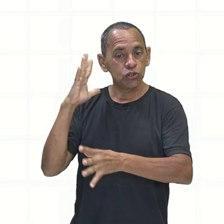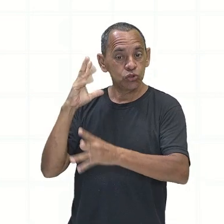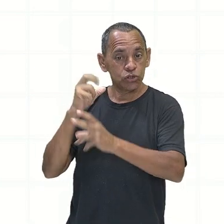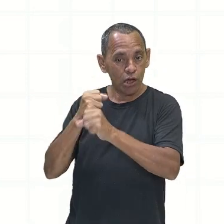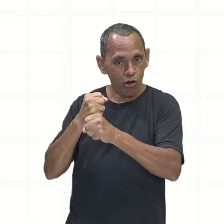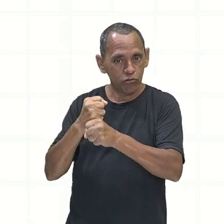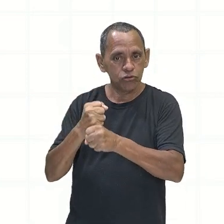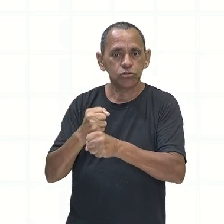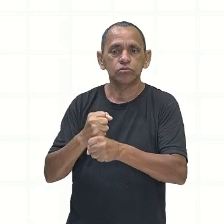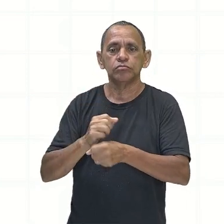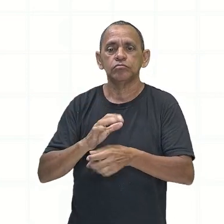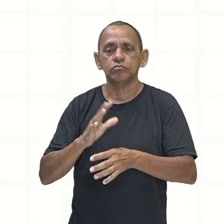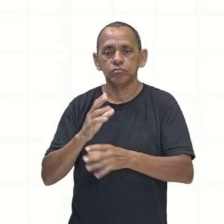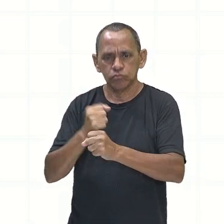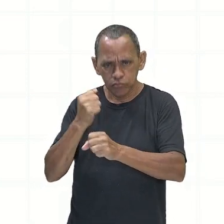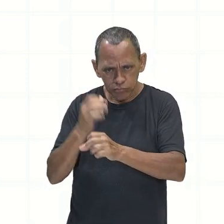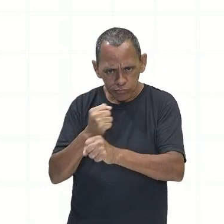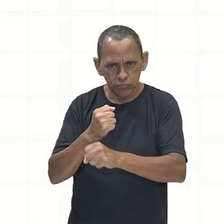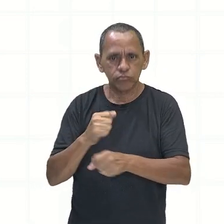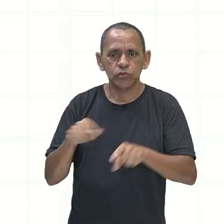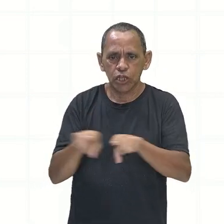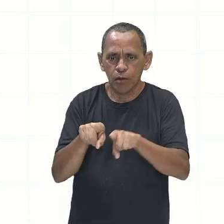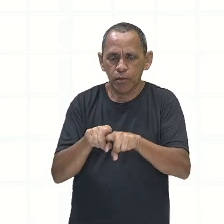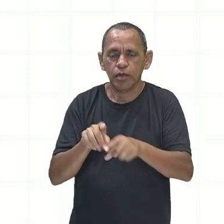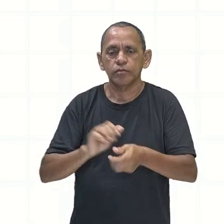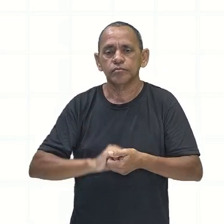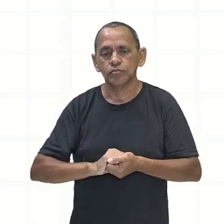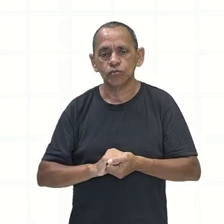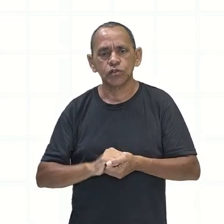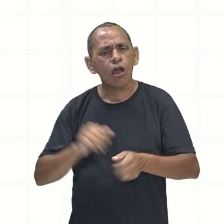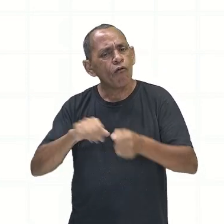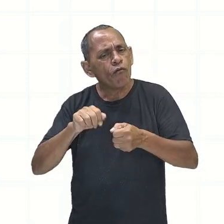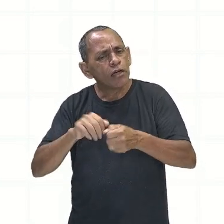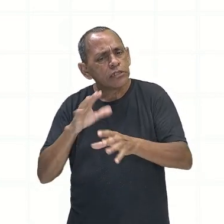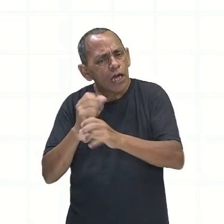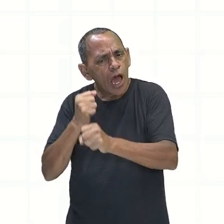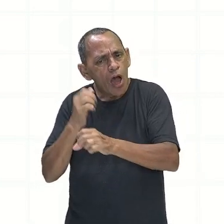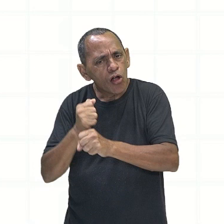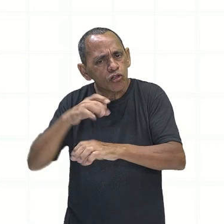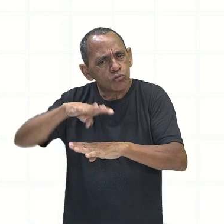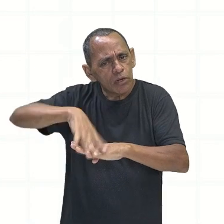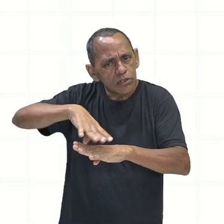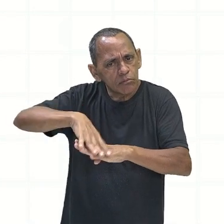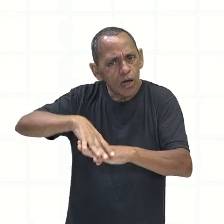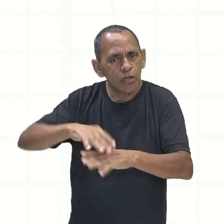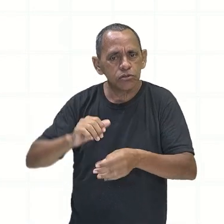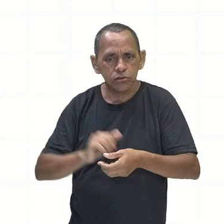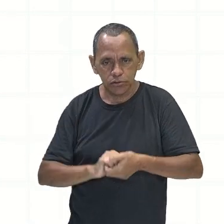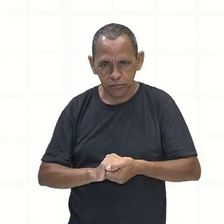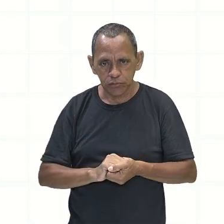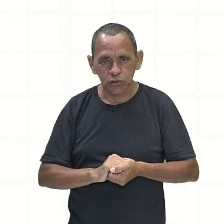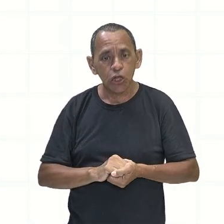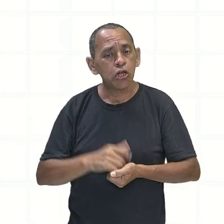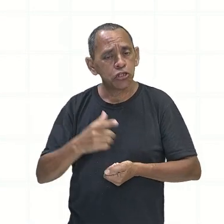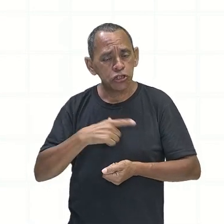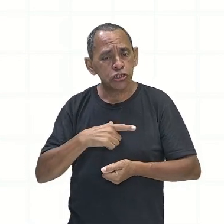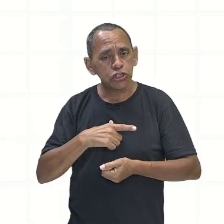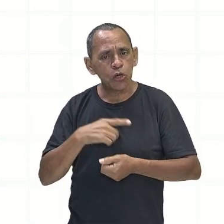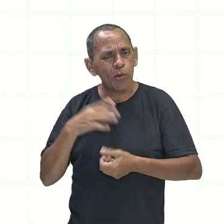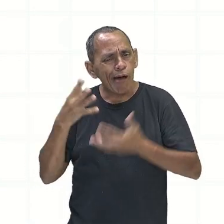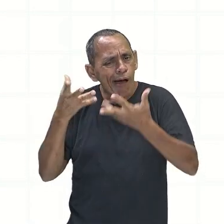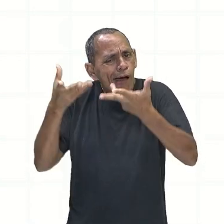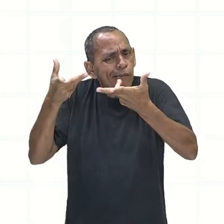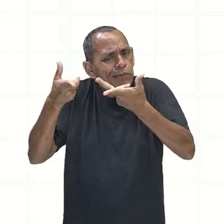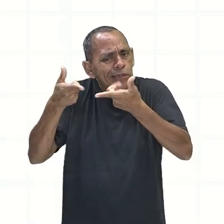habilidade em fazer cálculos matemáticos, né? Então, ele tem uma super habilidade em